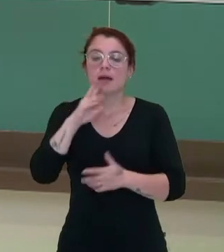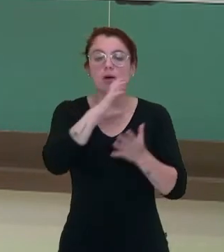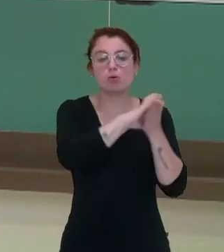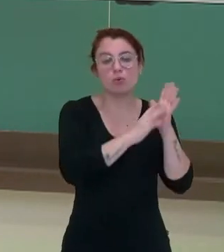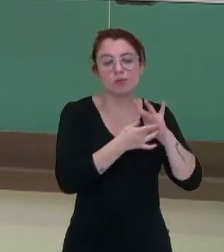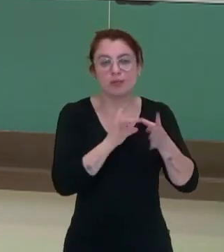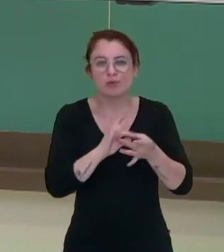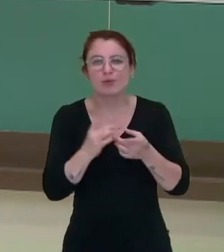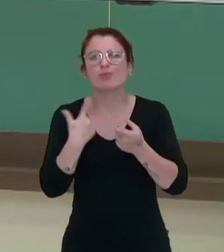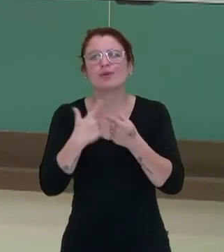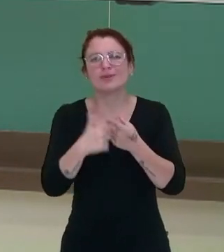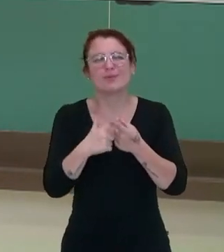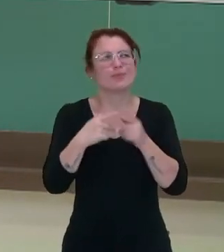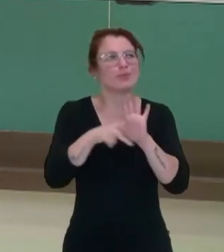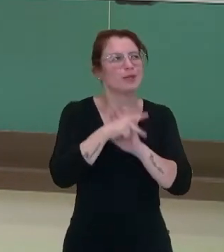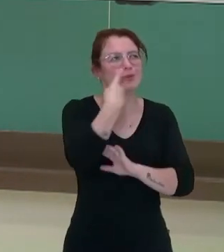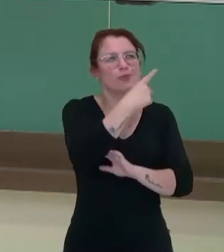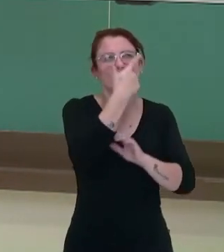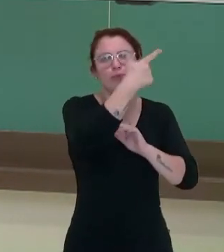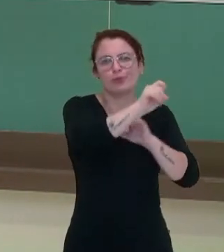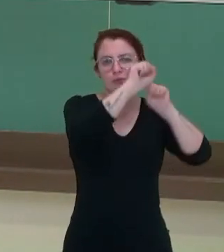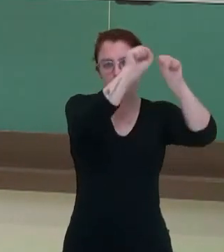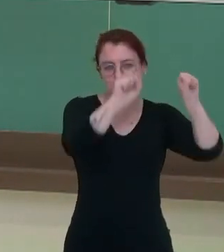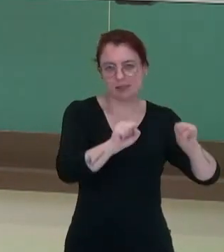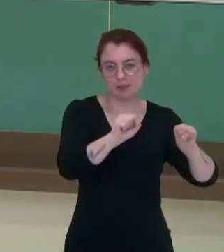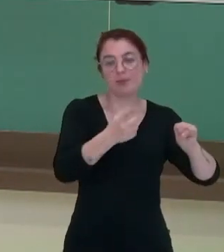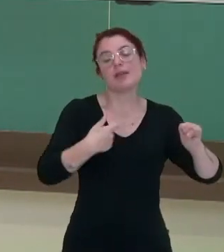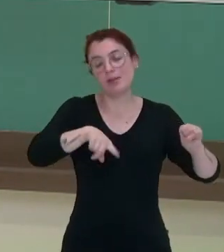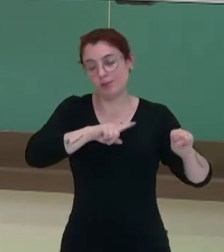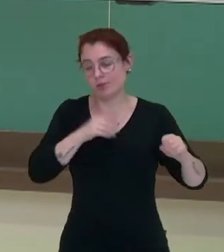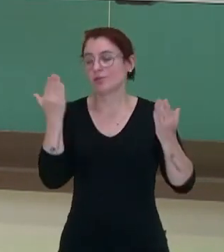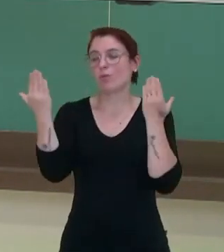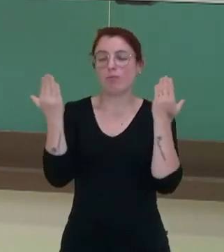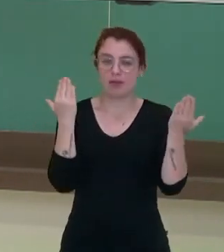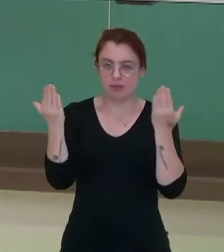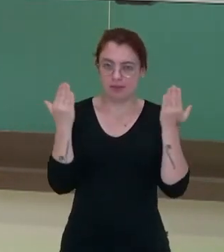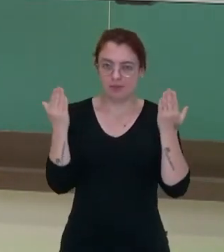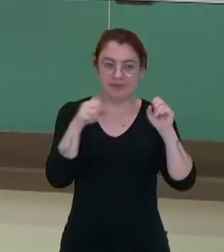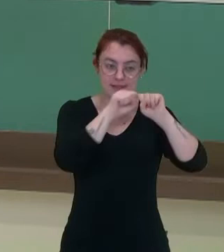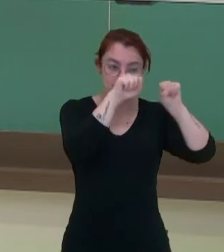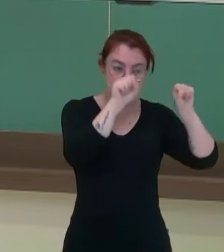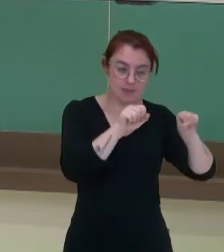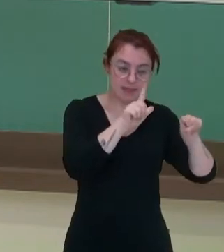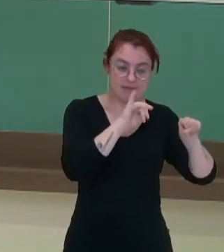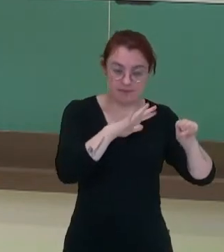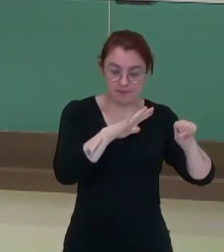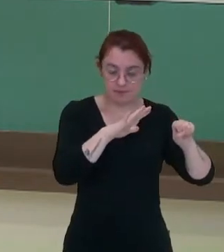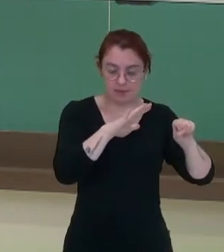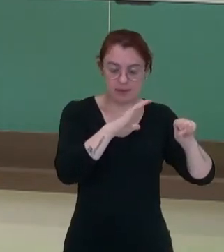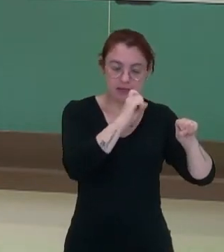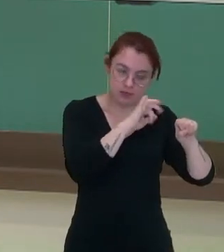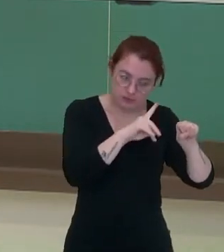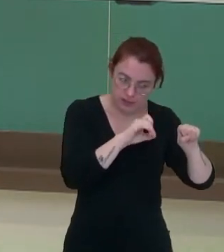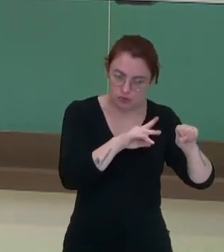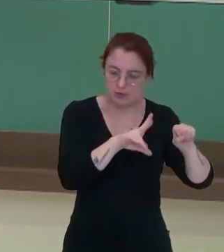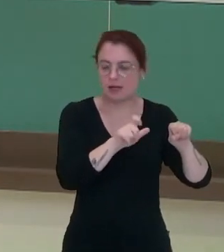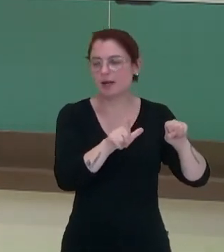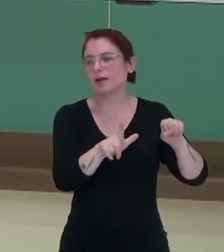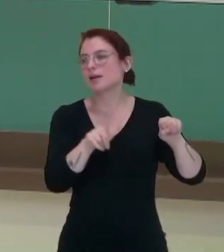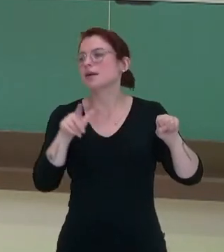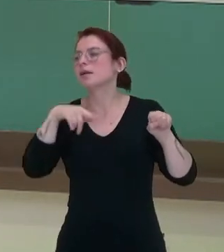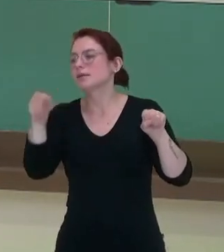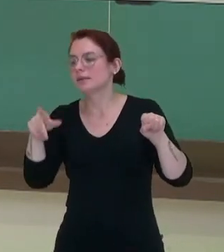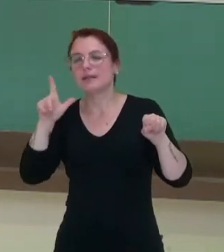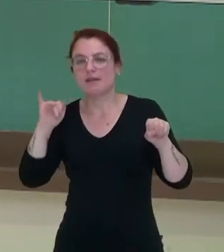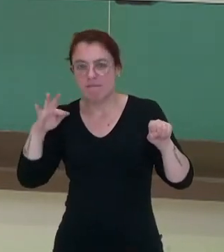de um outro sistema. Aqui a gente está fazendo uma comparação do sistema linfático com o sistema cardiovascular. Então você tem